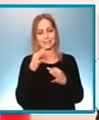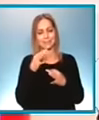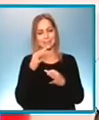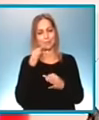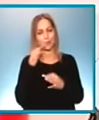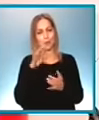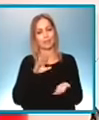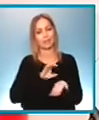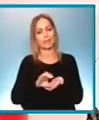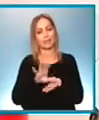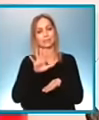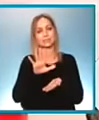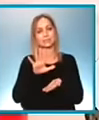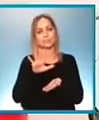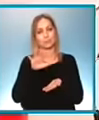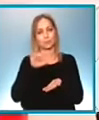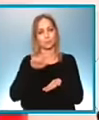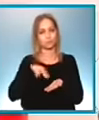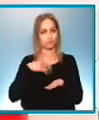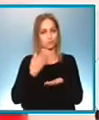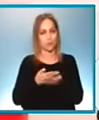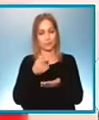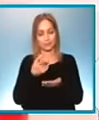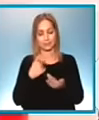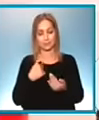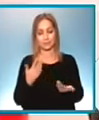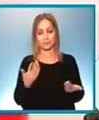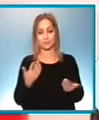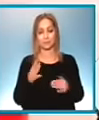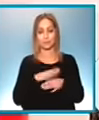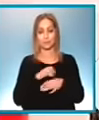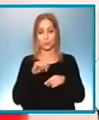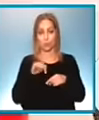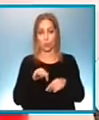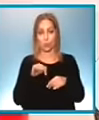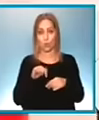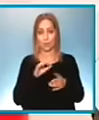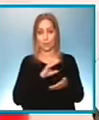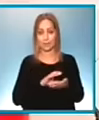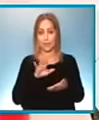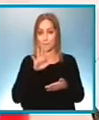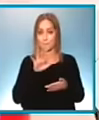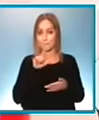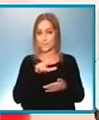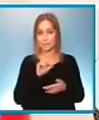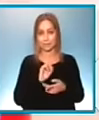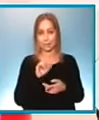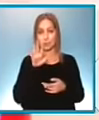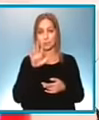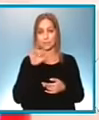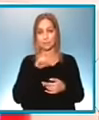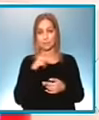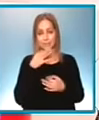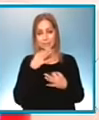nós damos 5 vezes mais o prémio que costumamos dar. Portanto, hoje estamos a dar não 1000, mas sim 5 mil